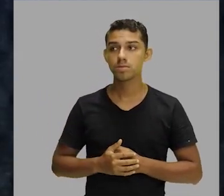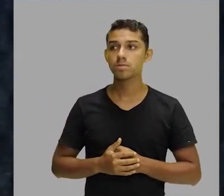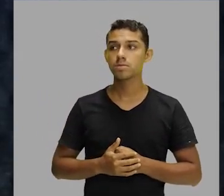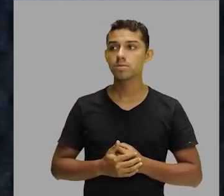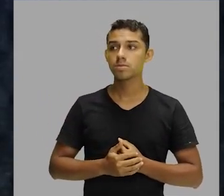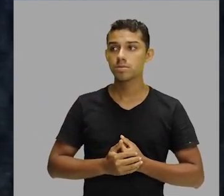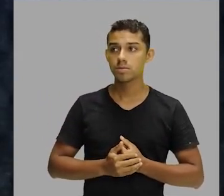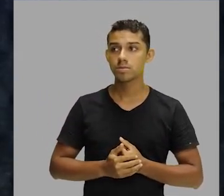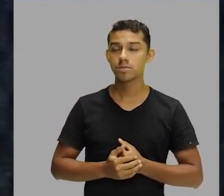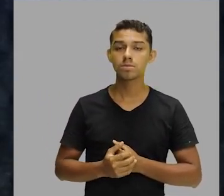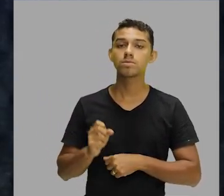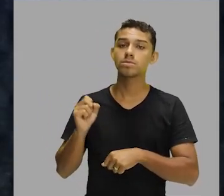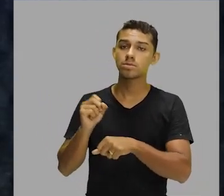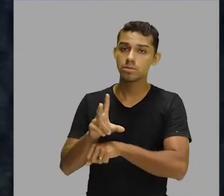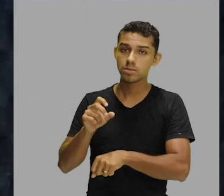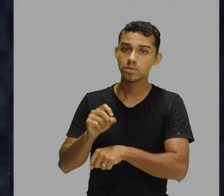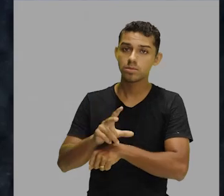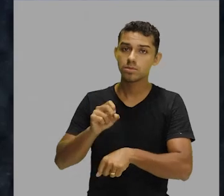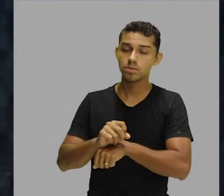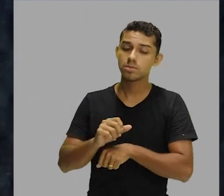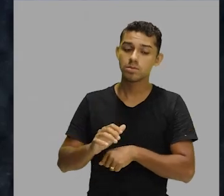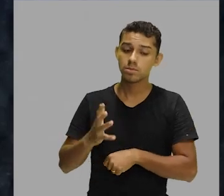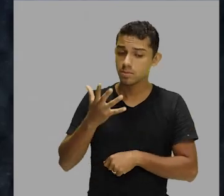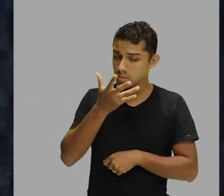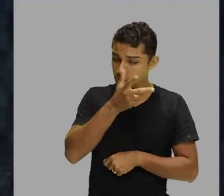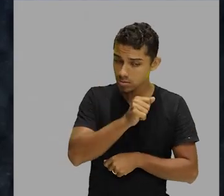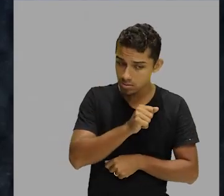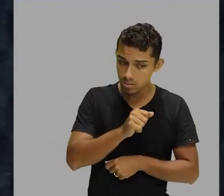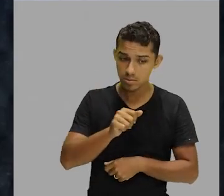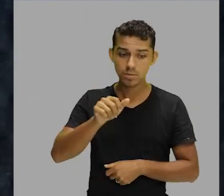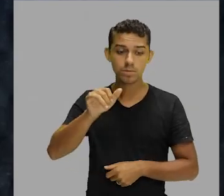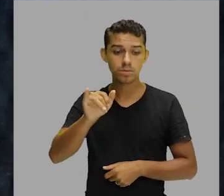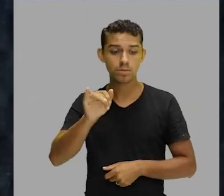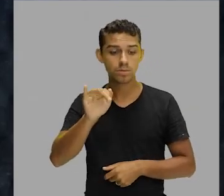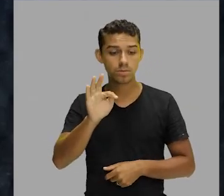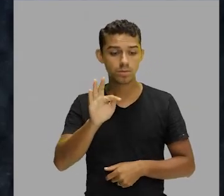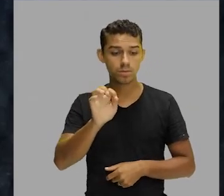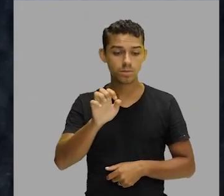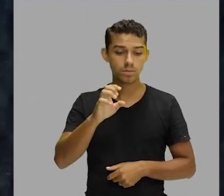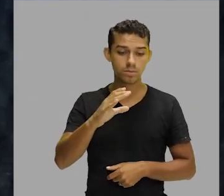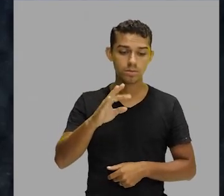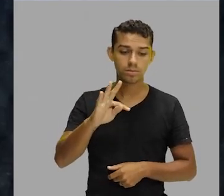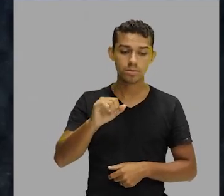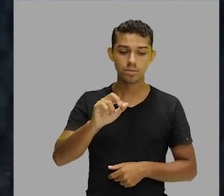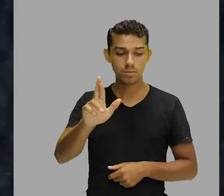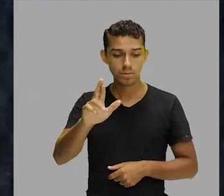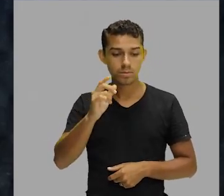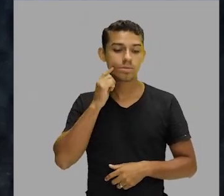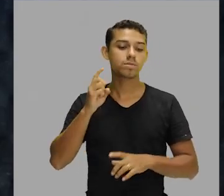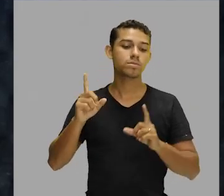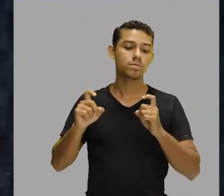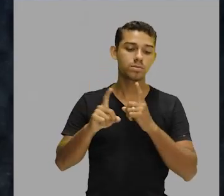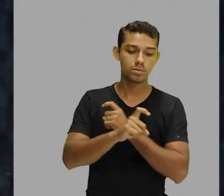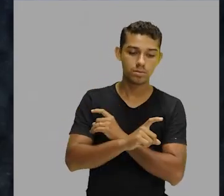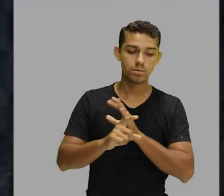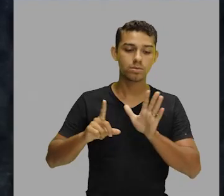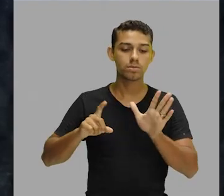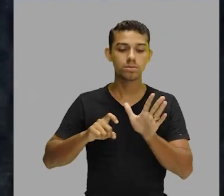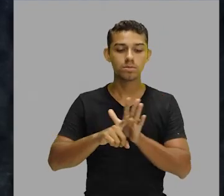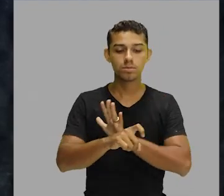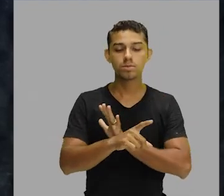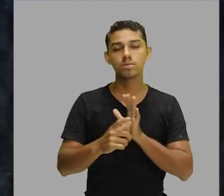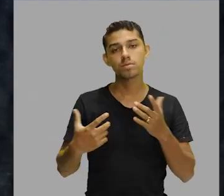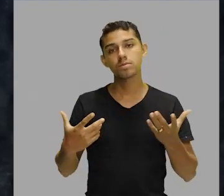este é o vírus que está quase para infectar essa bactéria. Esse aqui é o material genético da